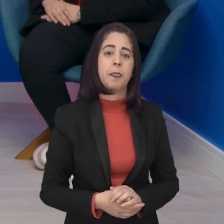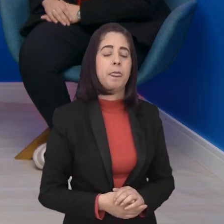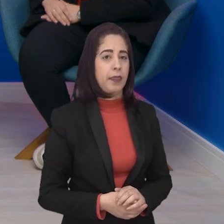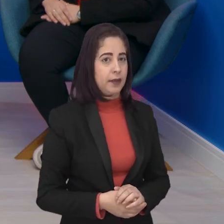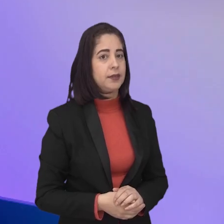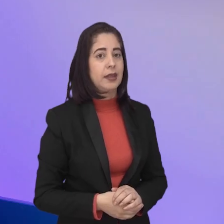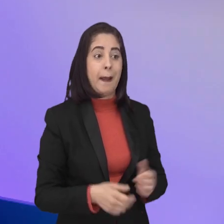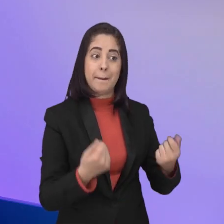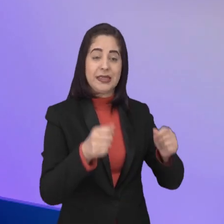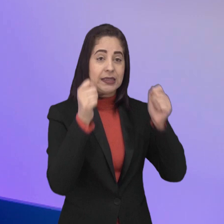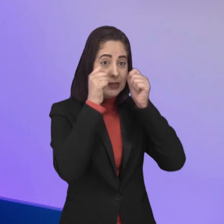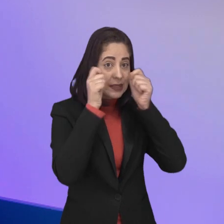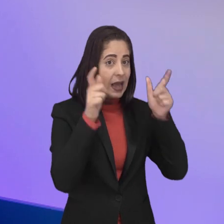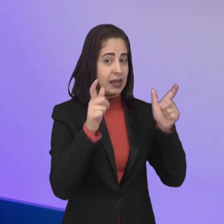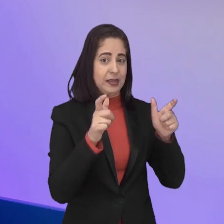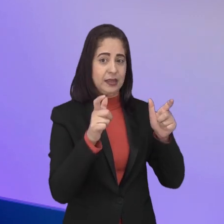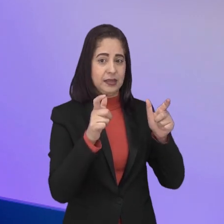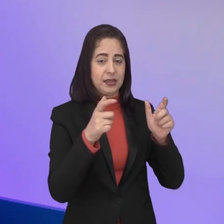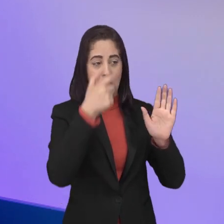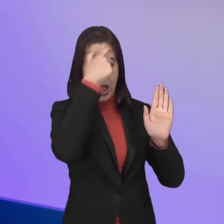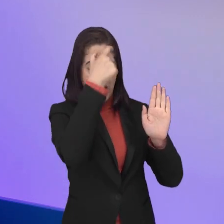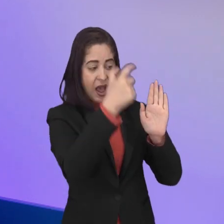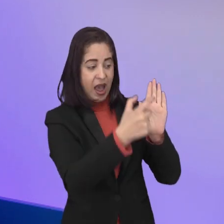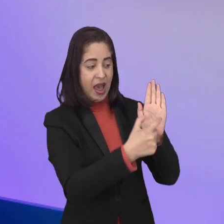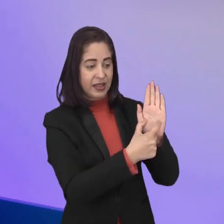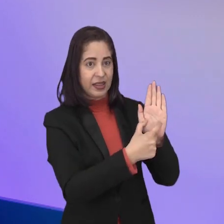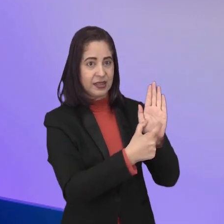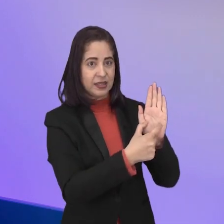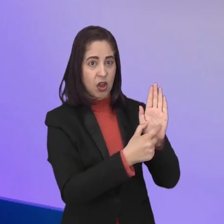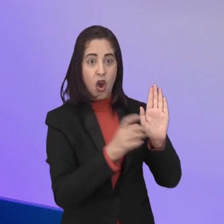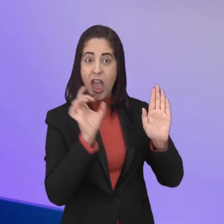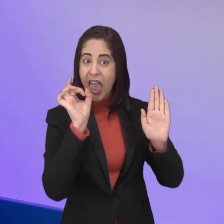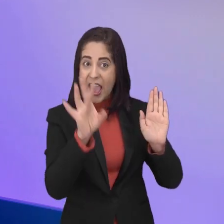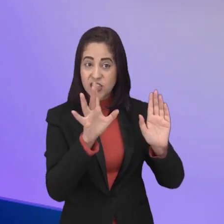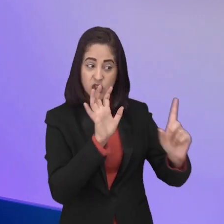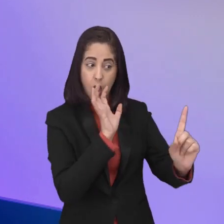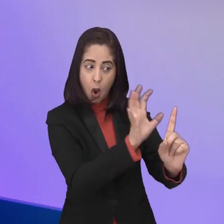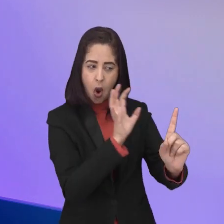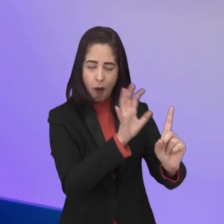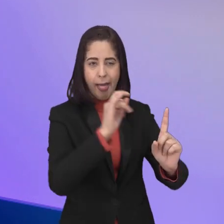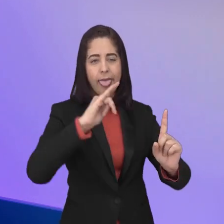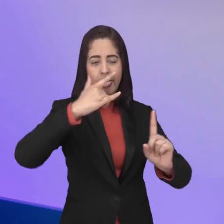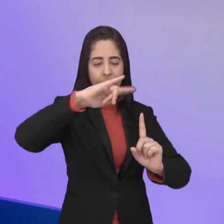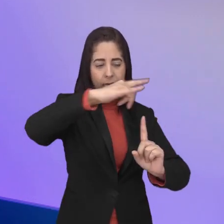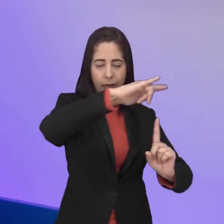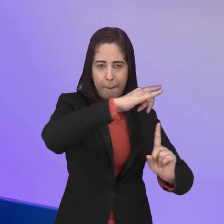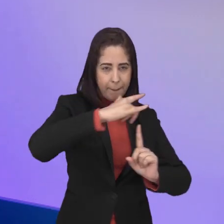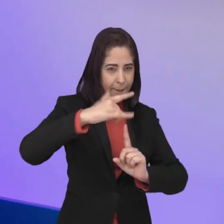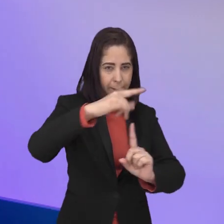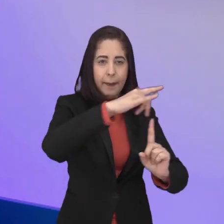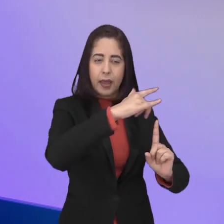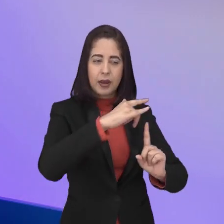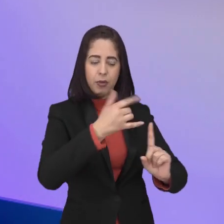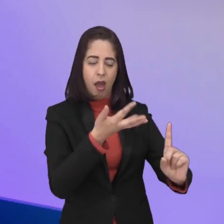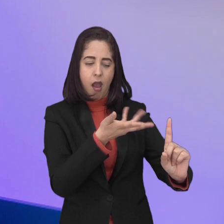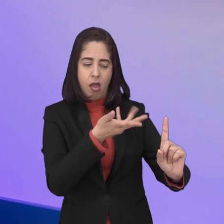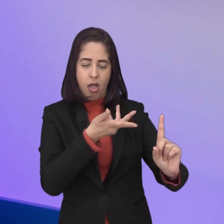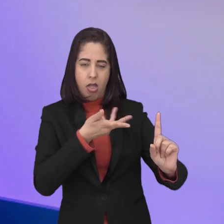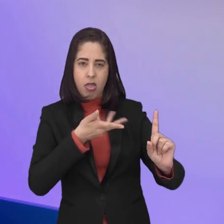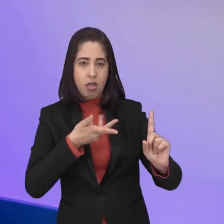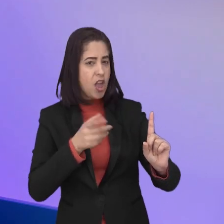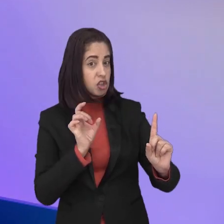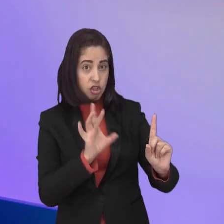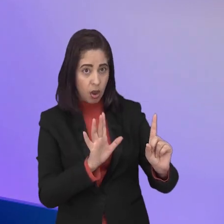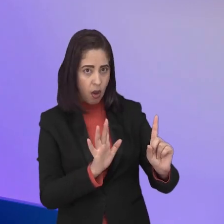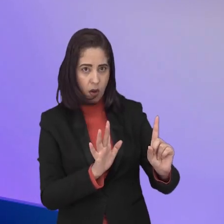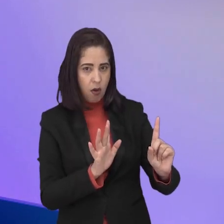O alerta, na verdade, é que a inteligência artificial tem capacidade de influenciar a vontade das pessoas. E aí que é a grande questão,